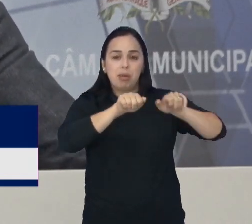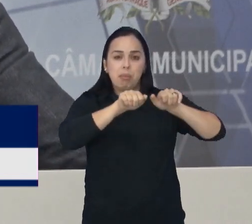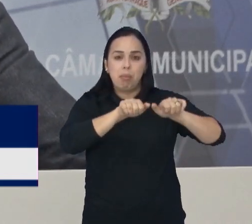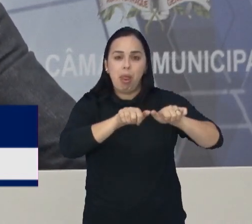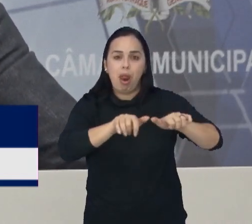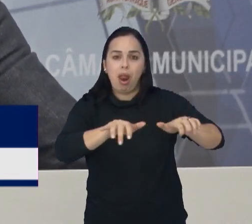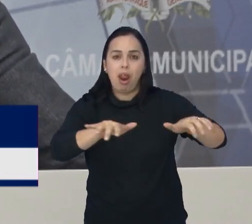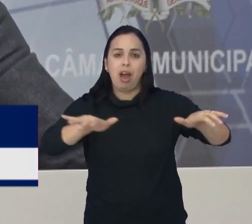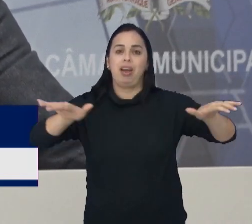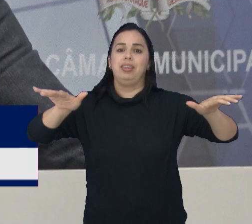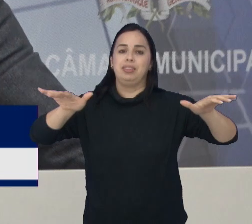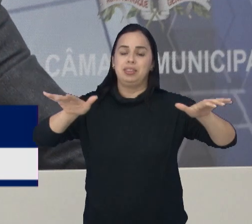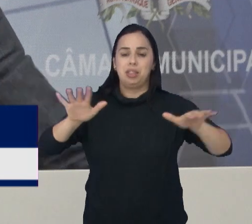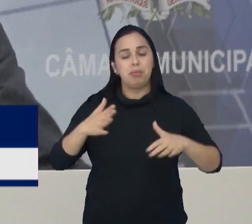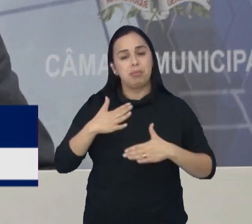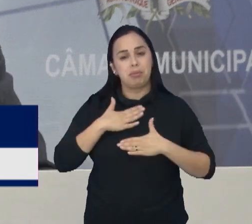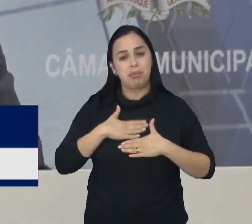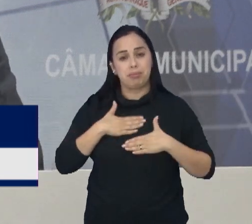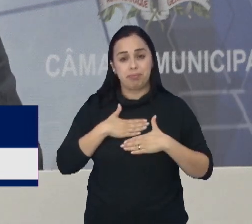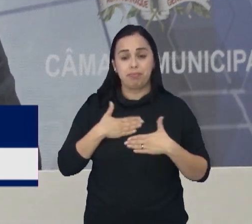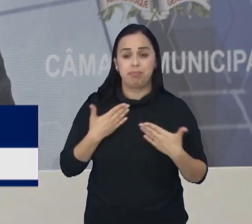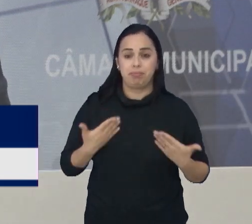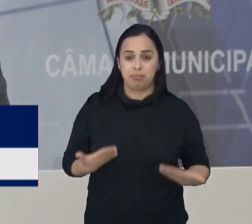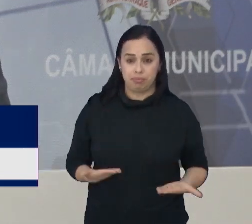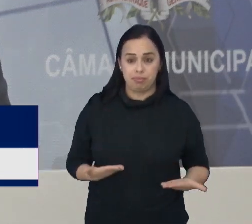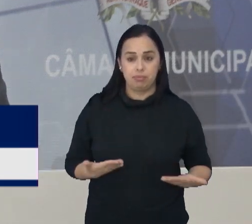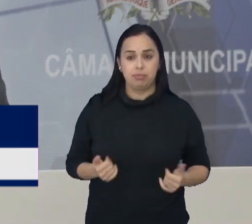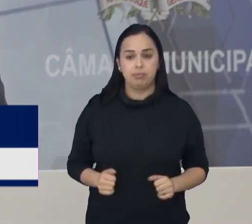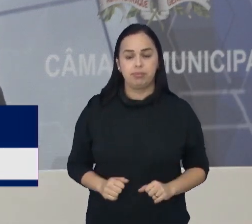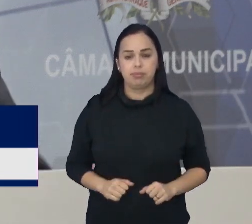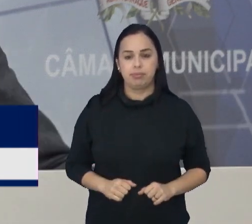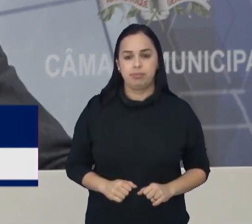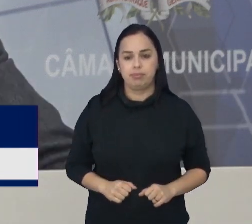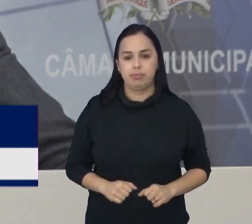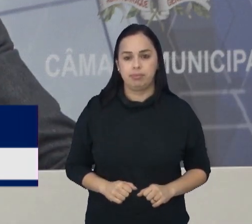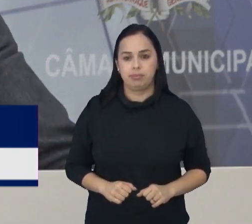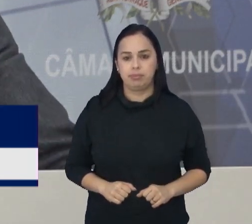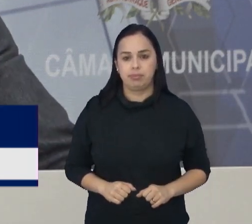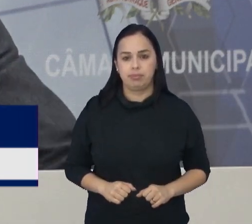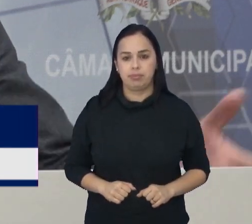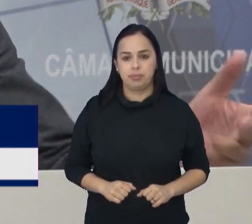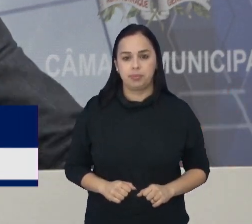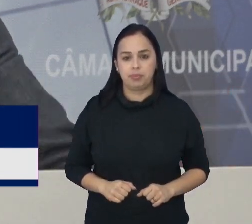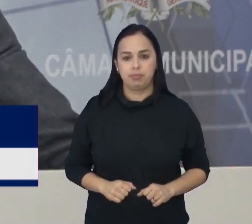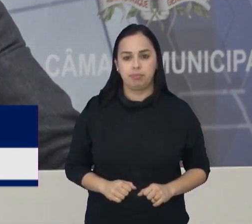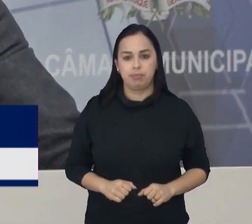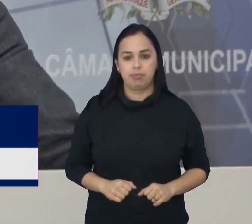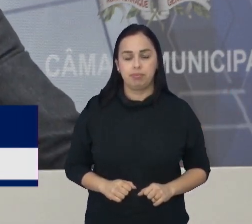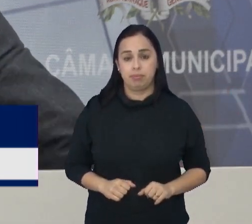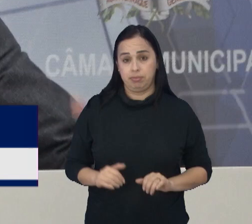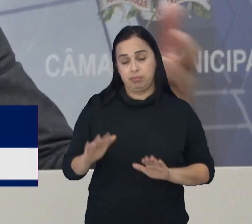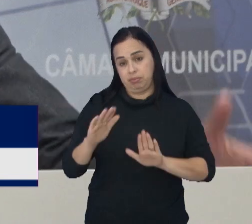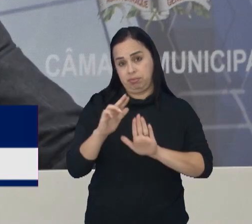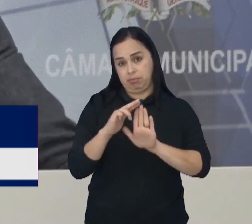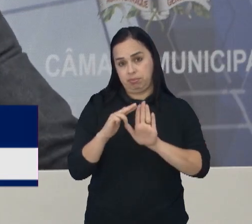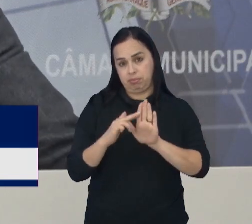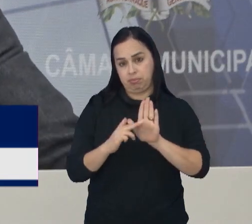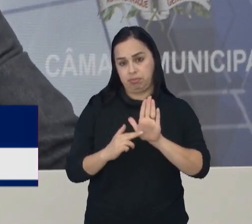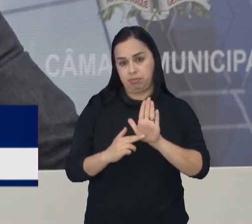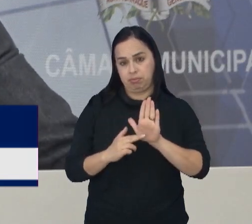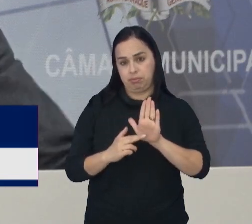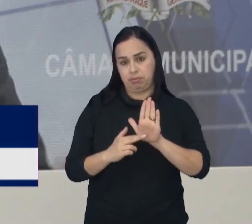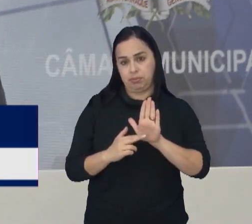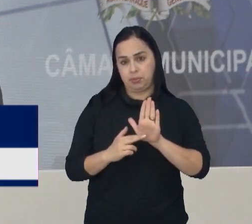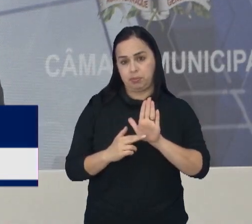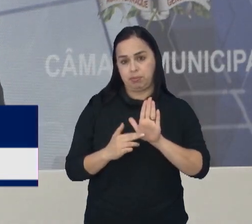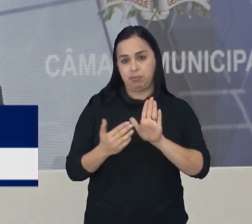desejo de coração. E nos termos regimentais aqui, eu submeto,